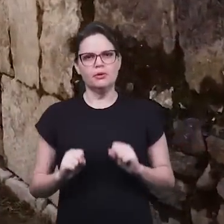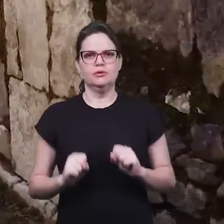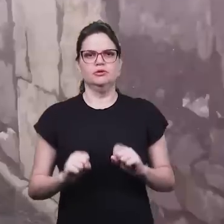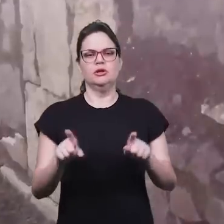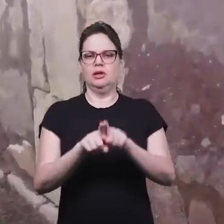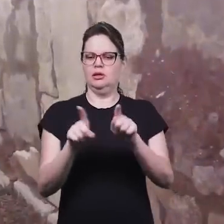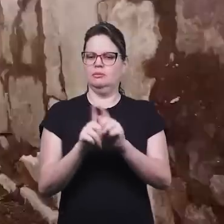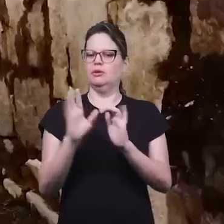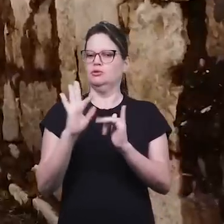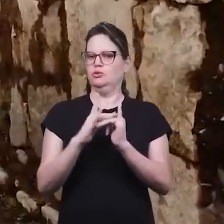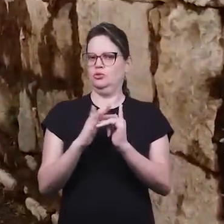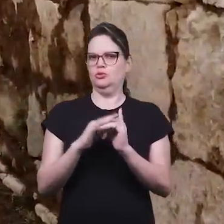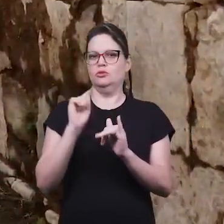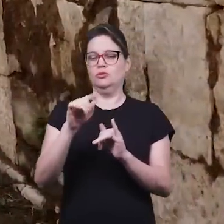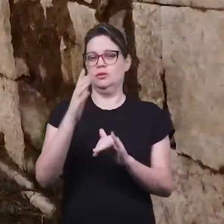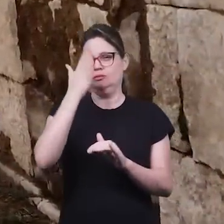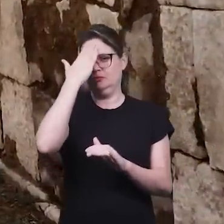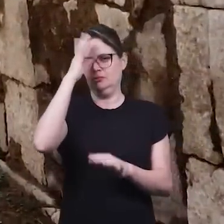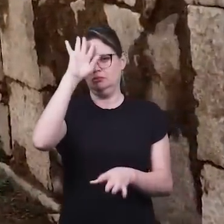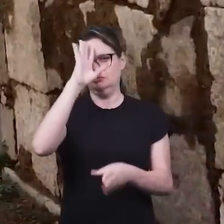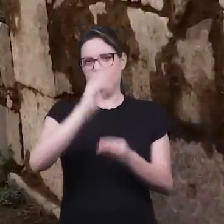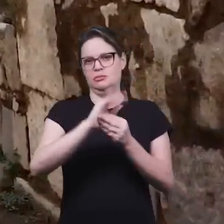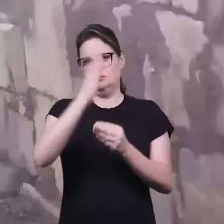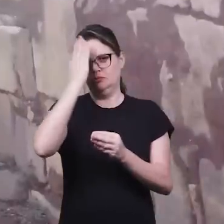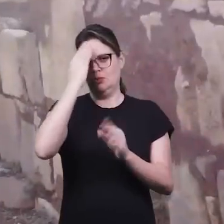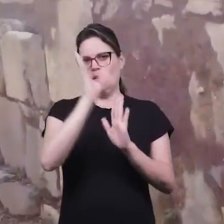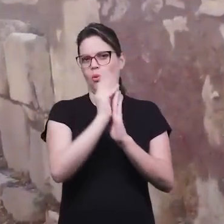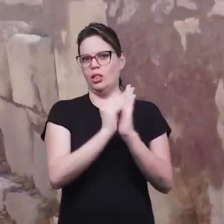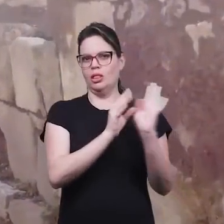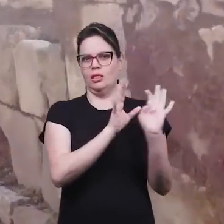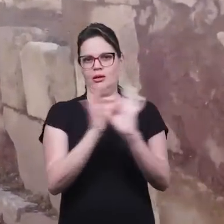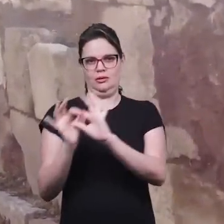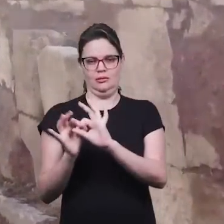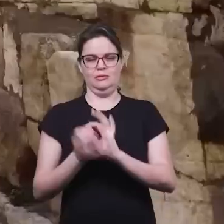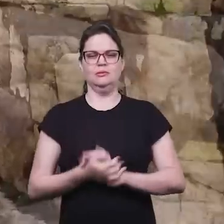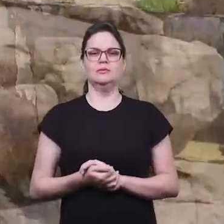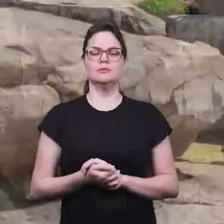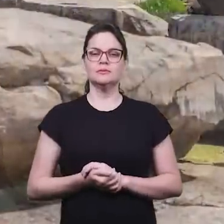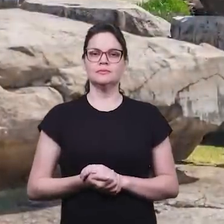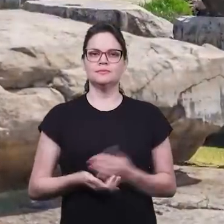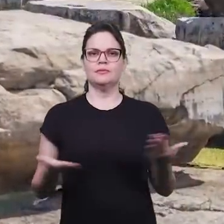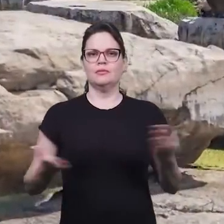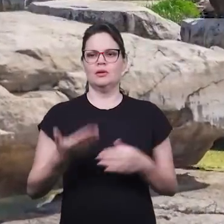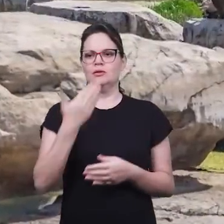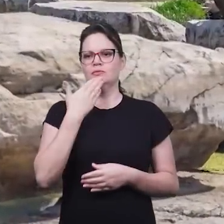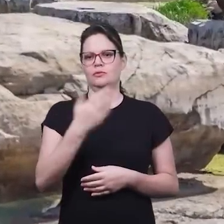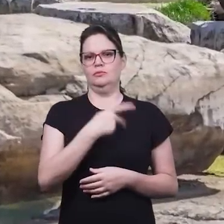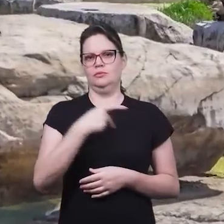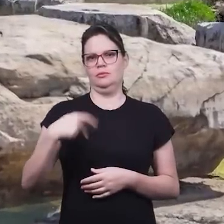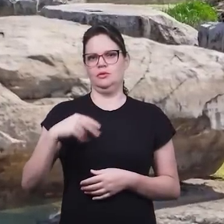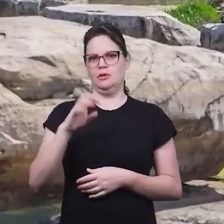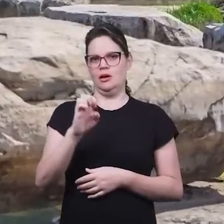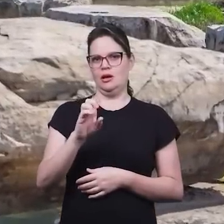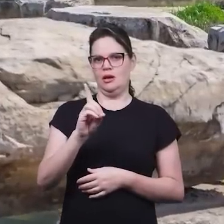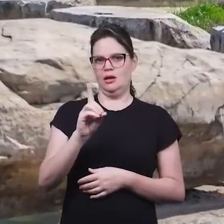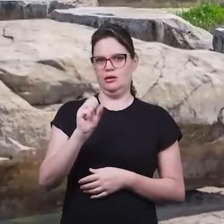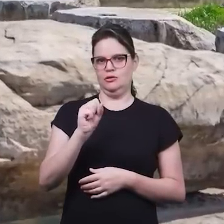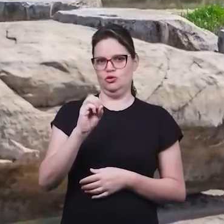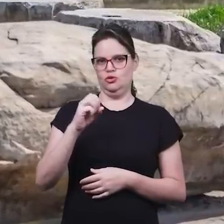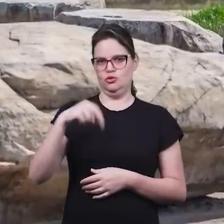pontualmente, através do nosso canal no YouTube. Você vai entender esse contexto que é profundo. Mas eu quero passar para o pastor Edson agora